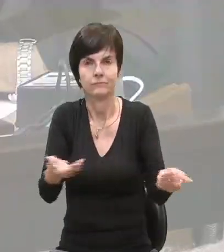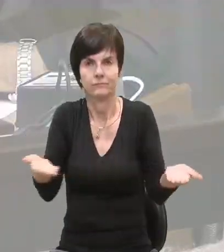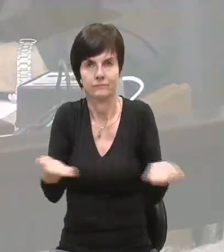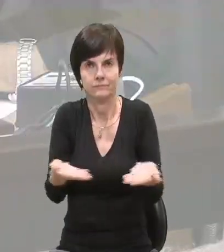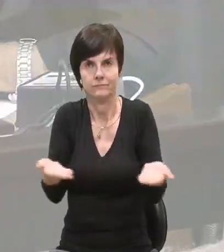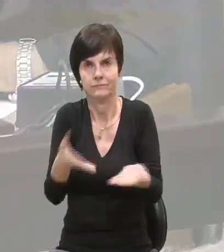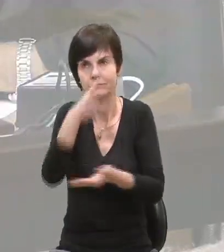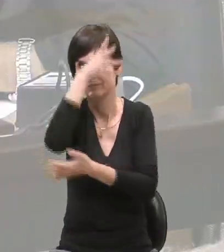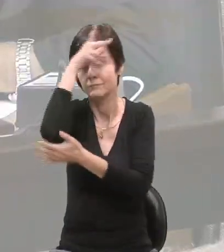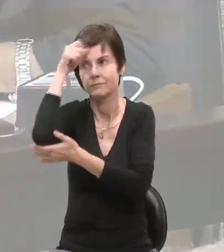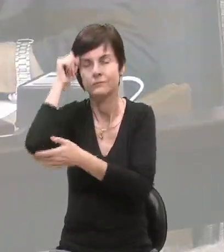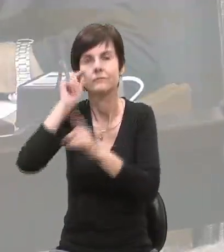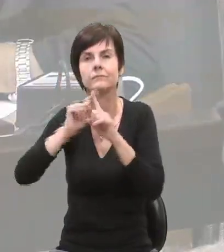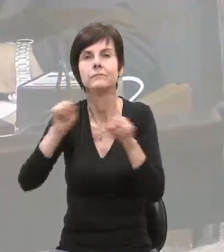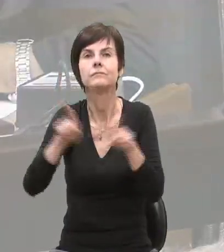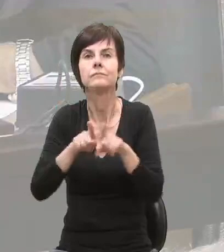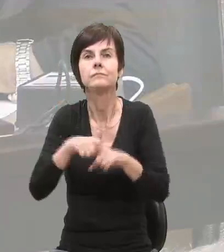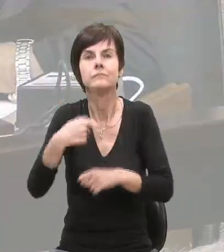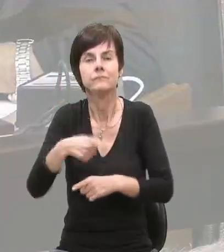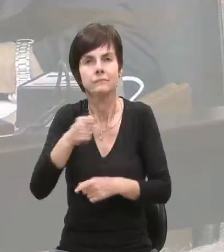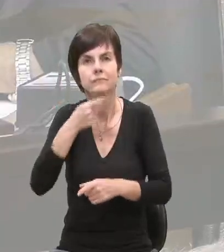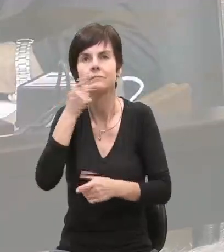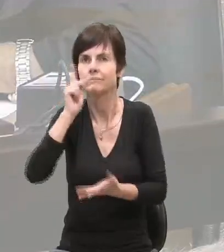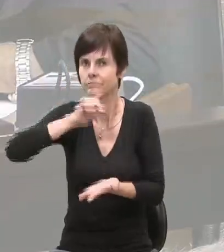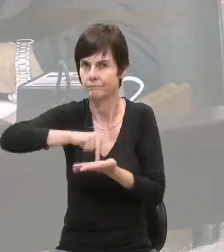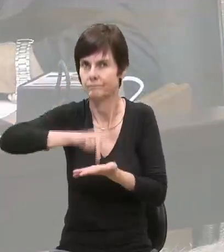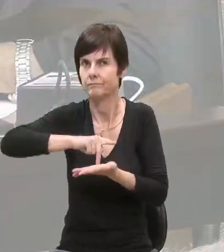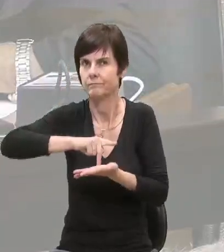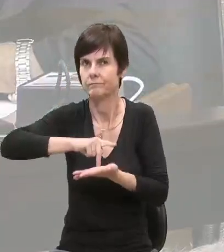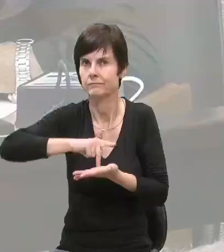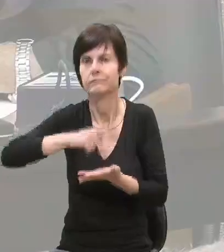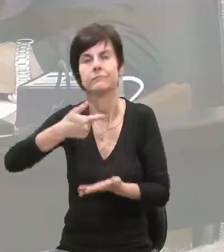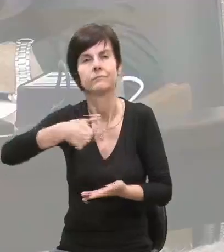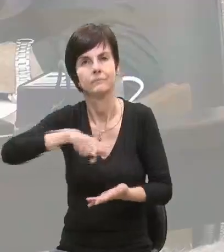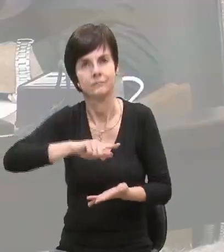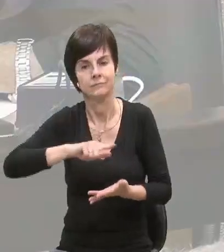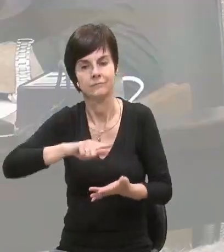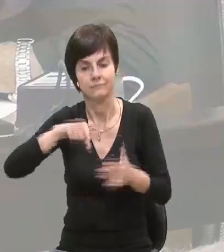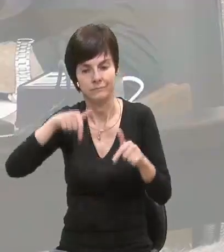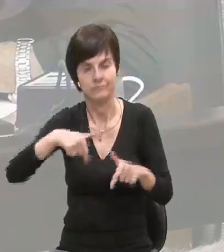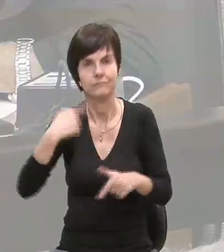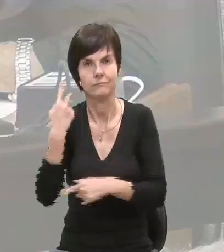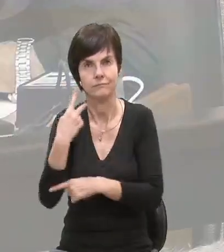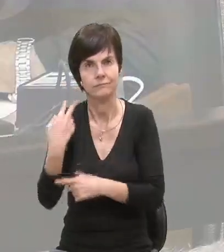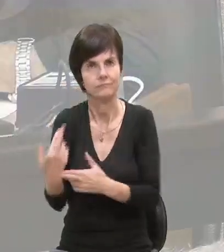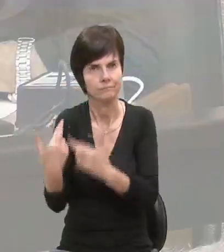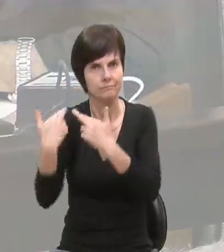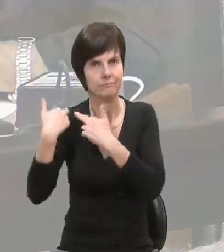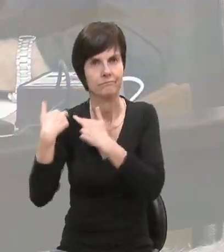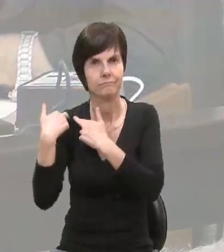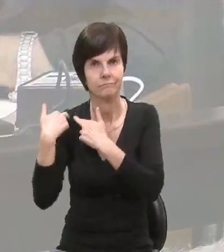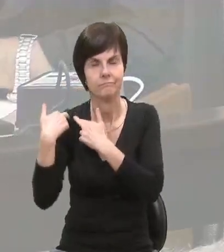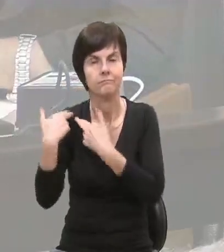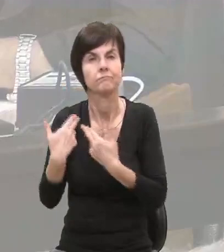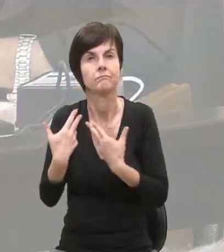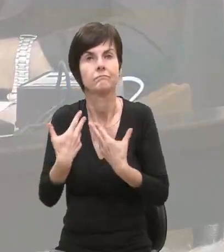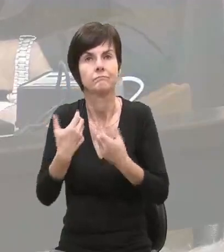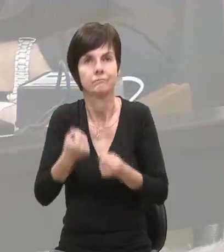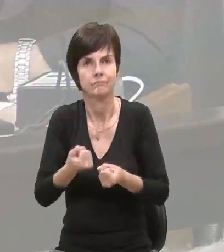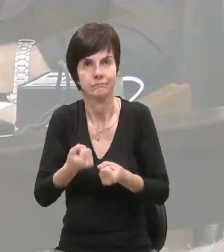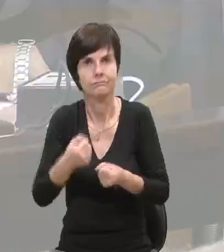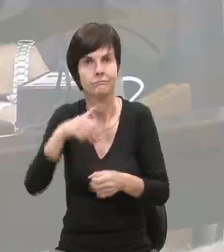aquilo, mas a gente também precisa ser verdadeiro. Nós aqui nesta casa, com muita responsabilidade, aprovamos aqui